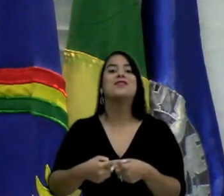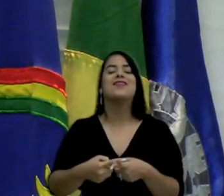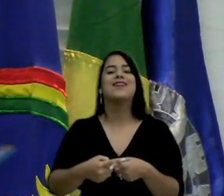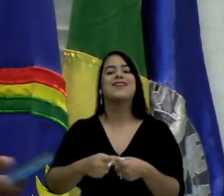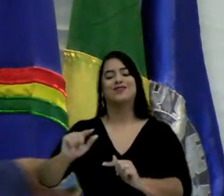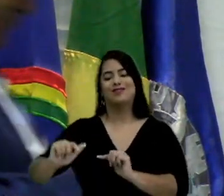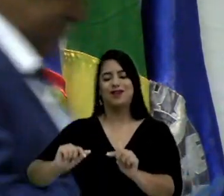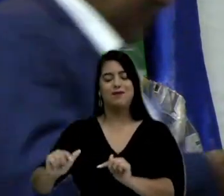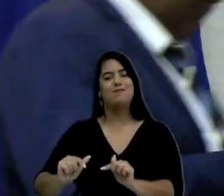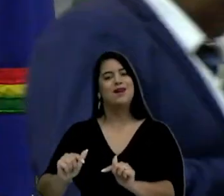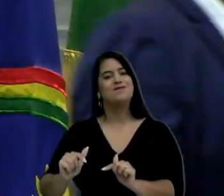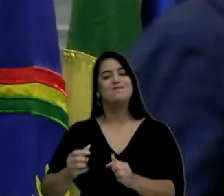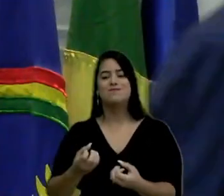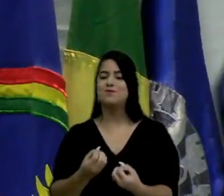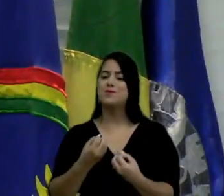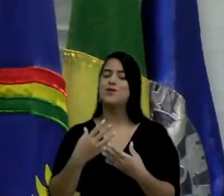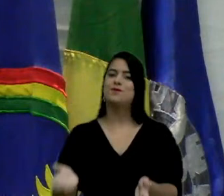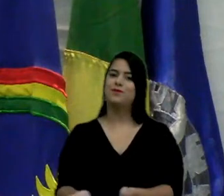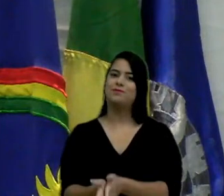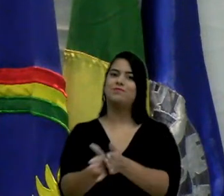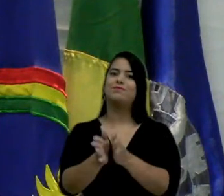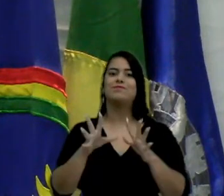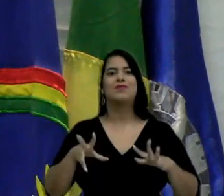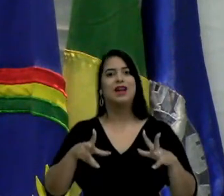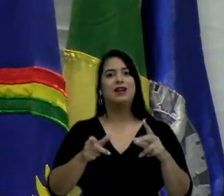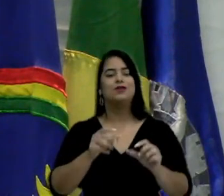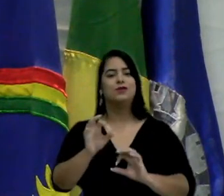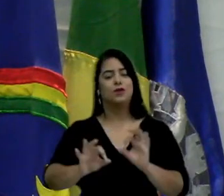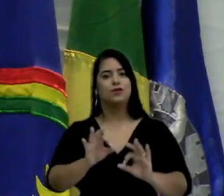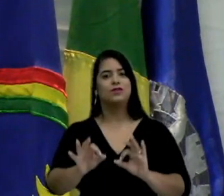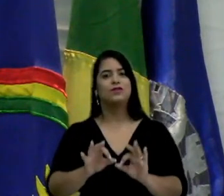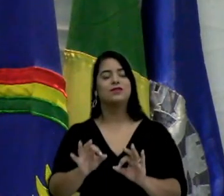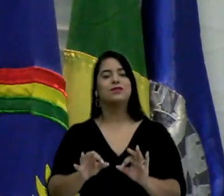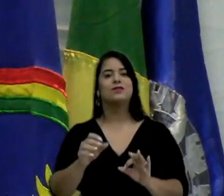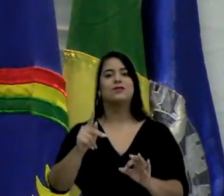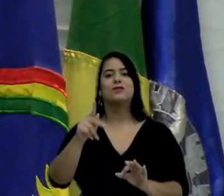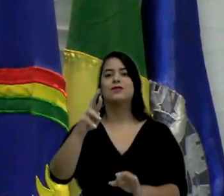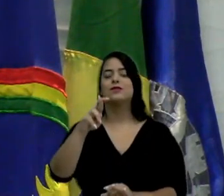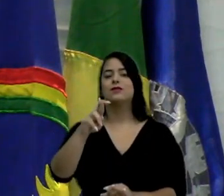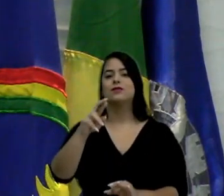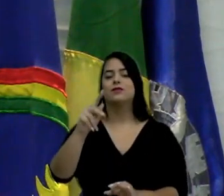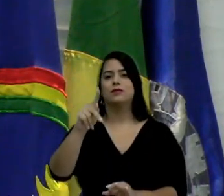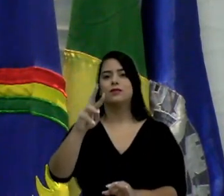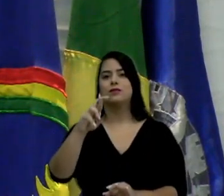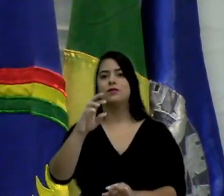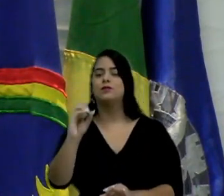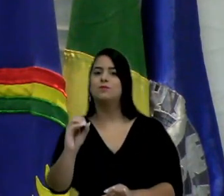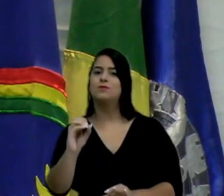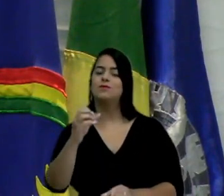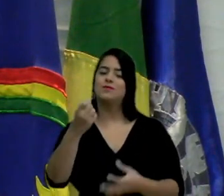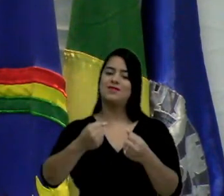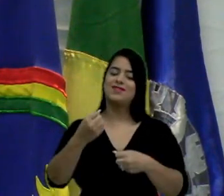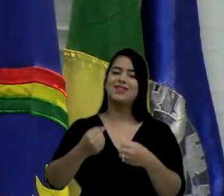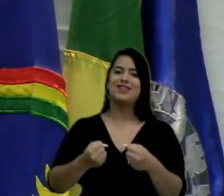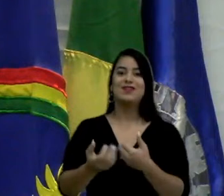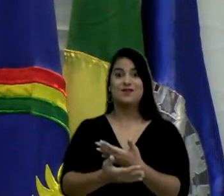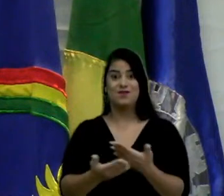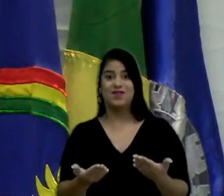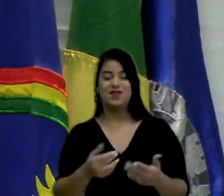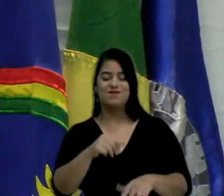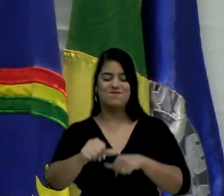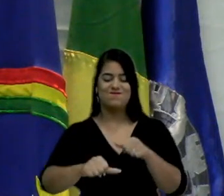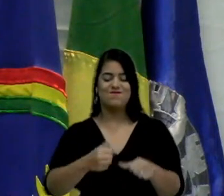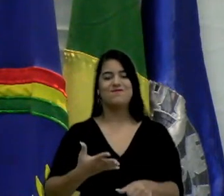todos que fazem a pro Leite Porque de fato vocês têm mudado e melhorado as vidas das pessoas